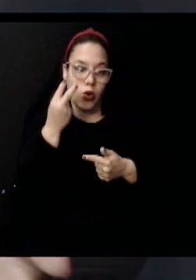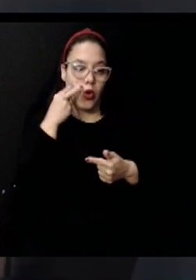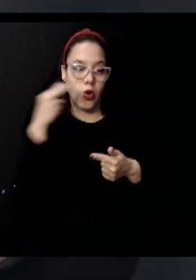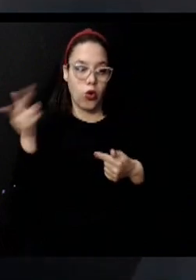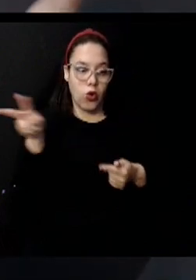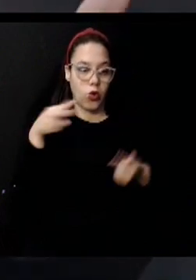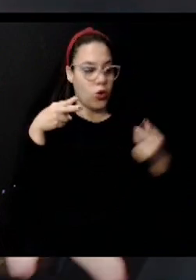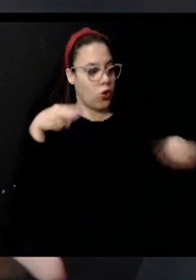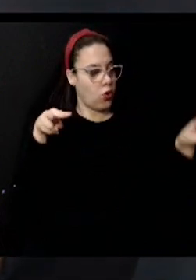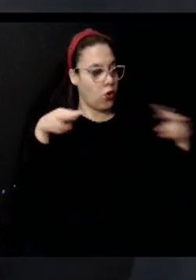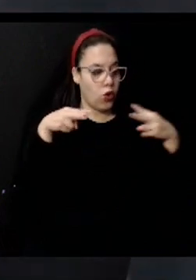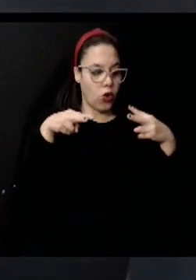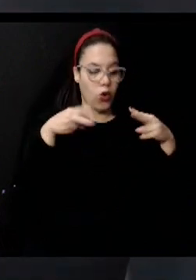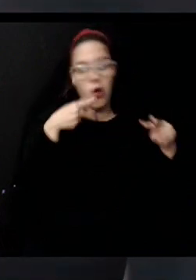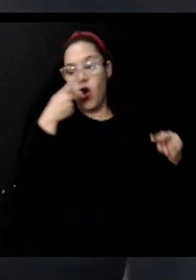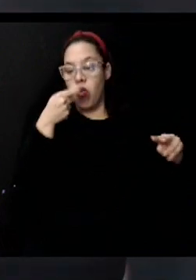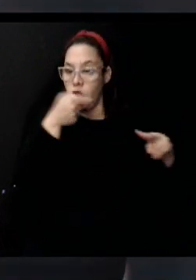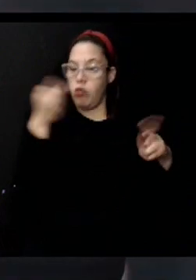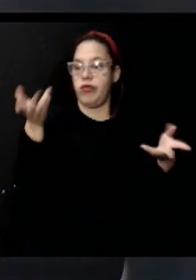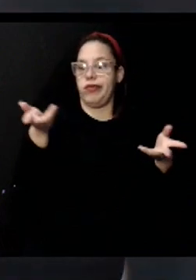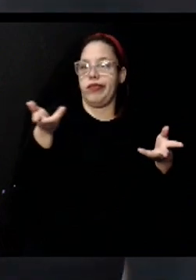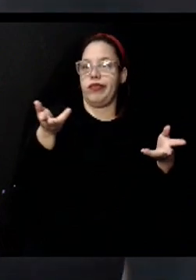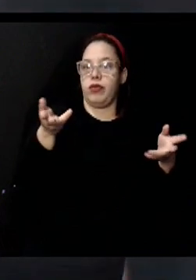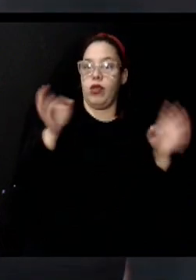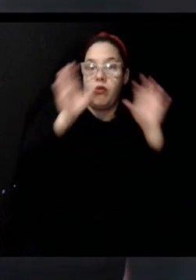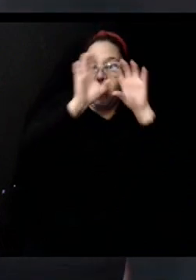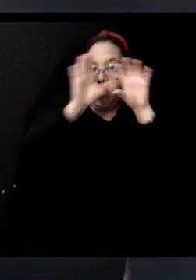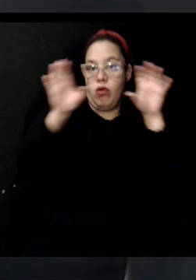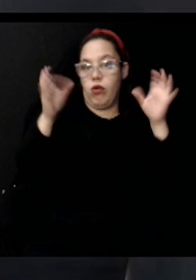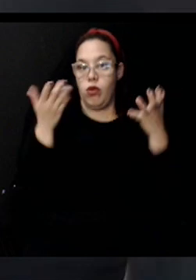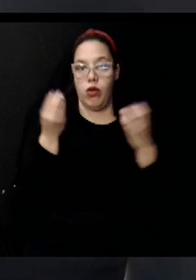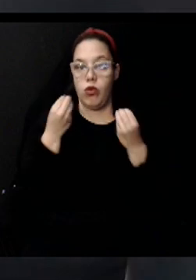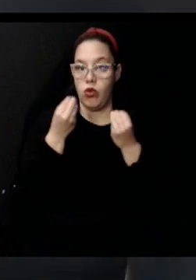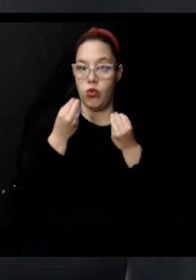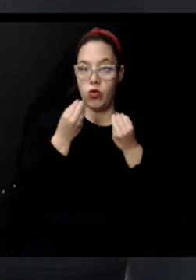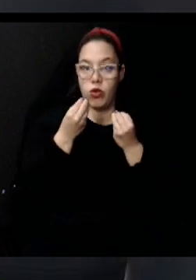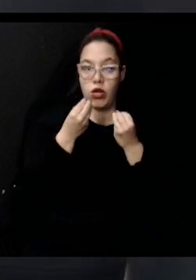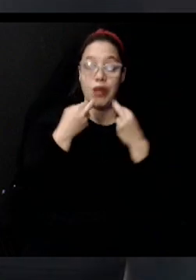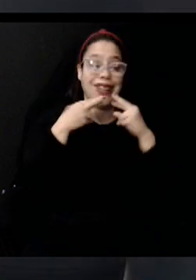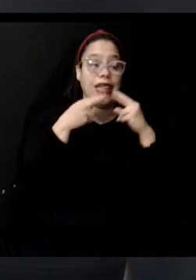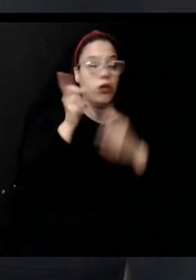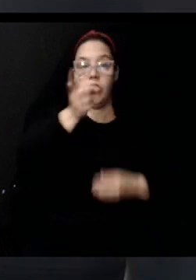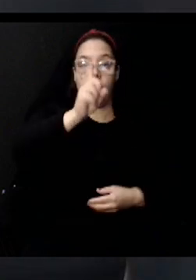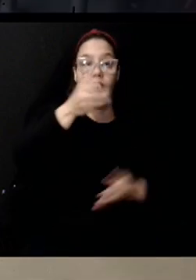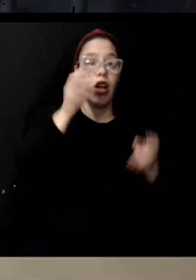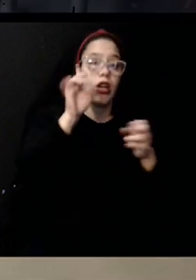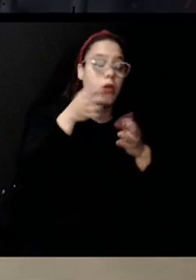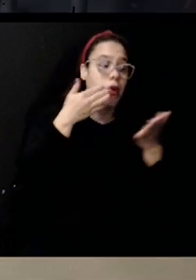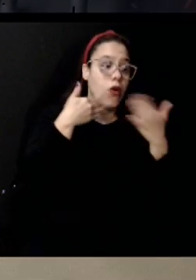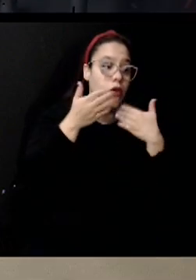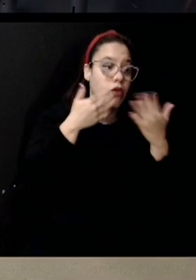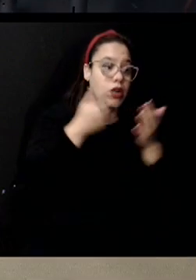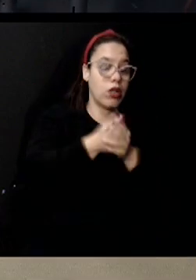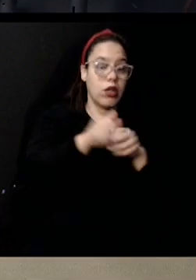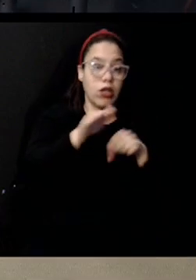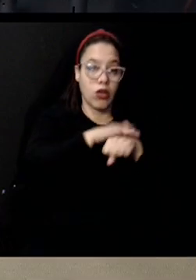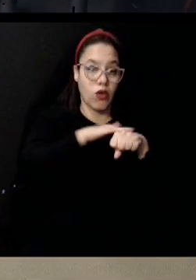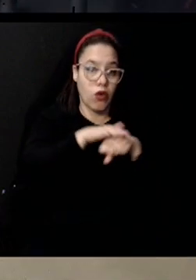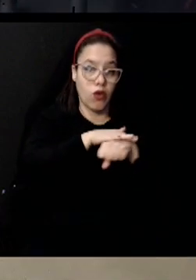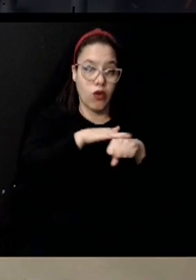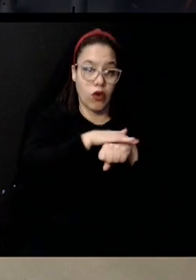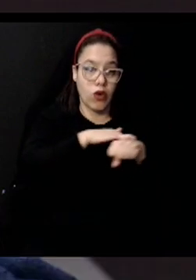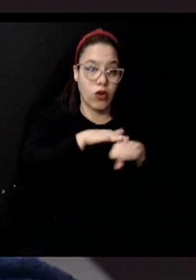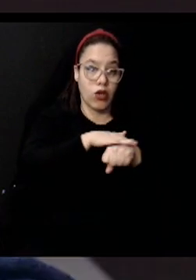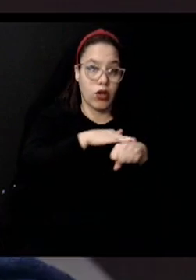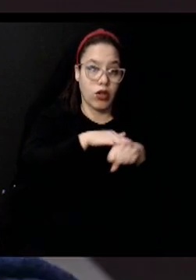falar alguma coisa e começa a falar do tempo, mas não como um intuito de reclamação. Muito Chamar bem. atenção para si ali na conversa, né, às vezes